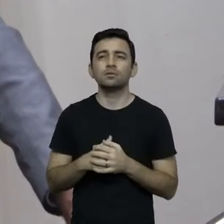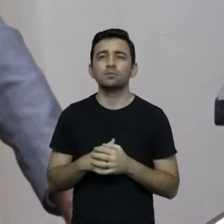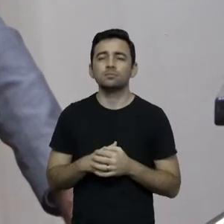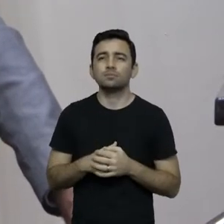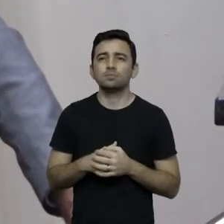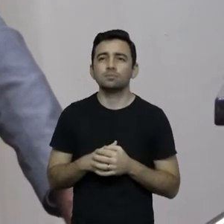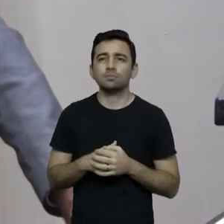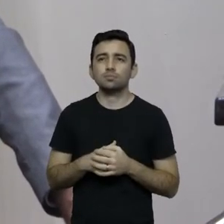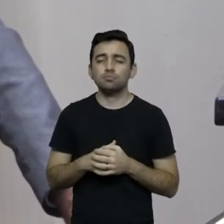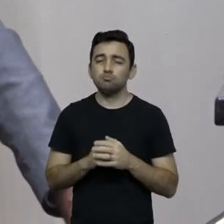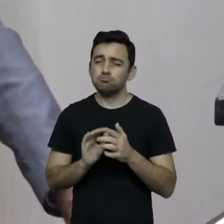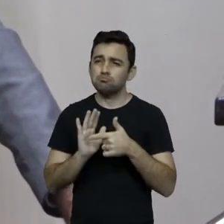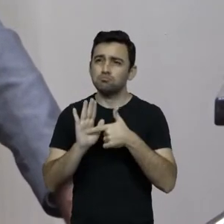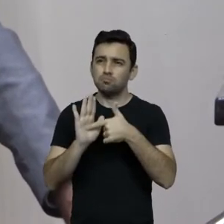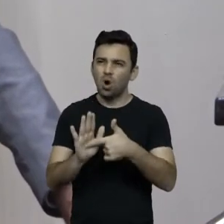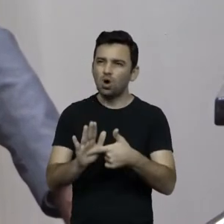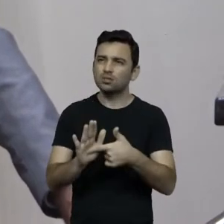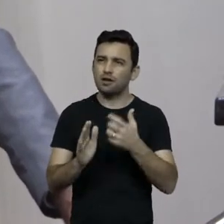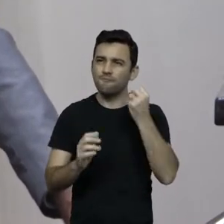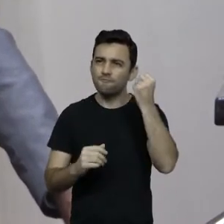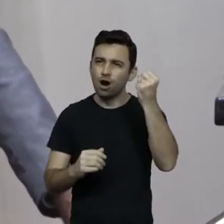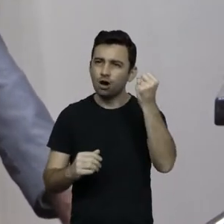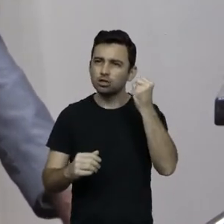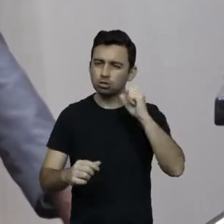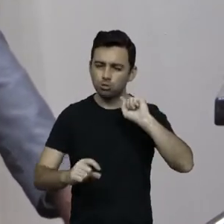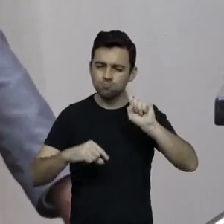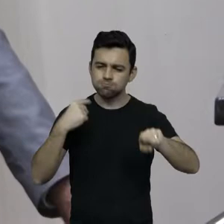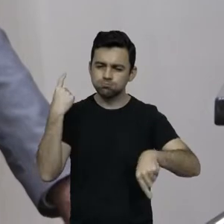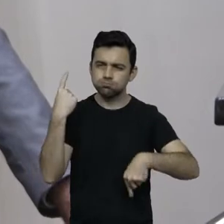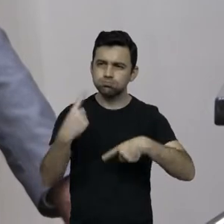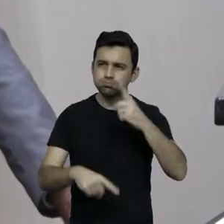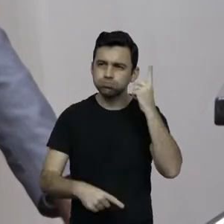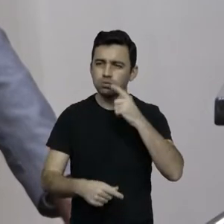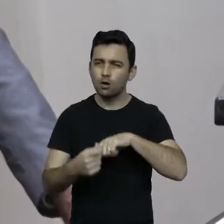bom e mostra o potencial econômico